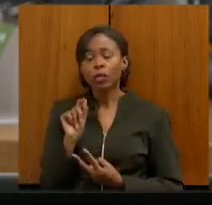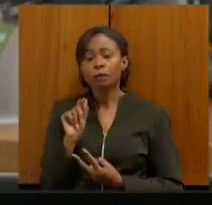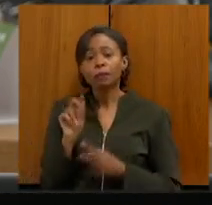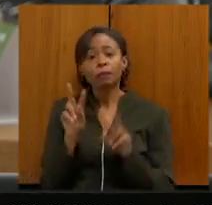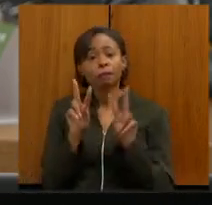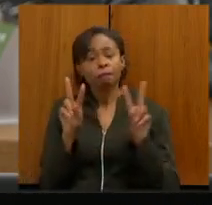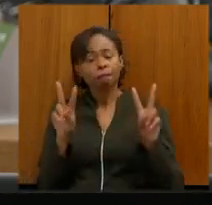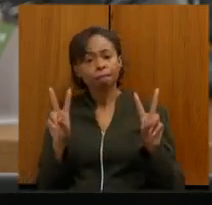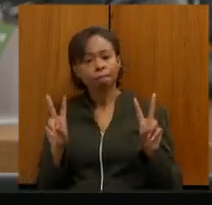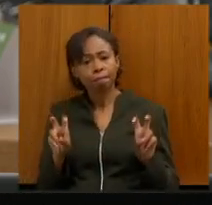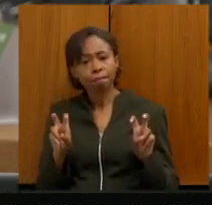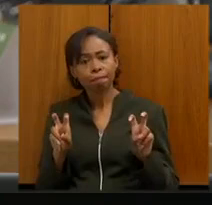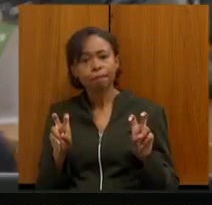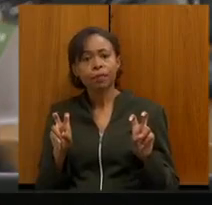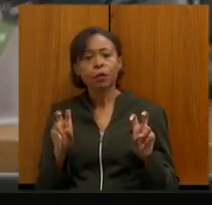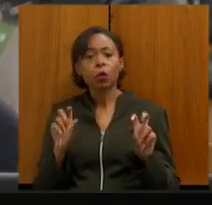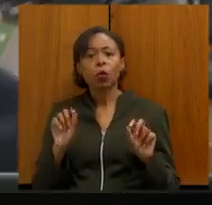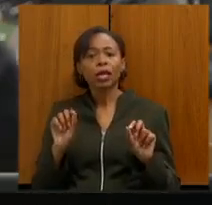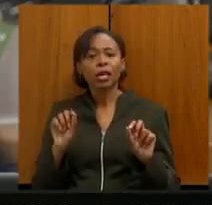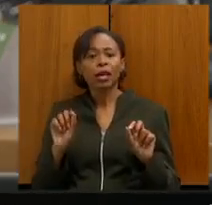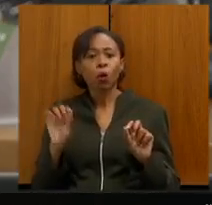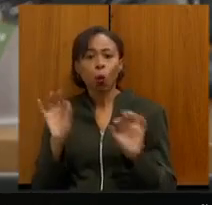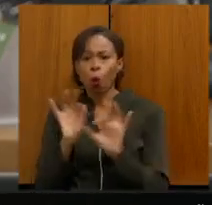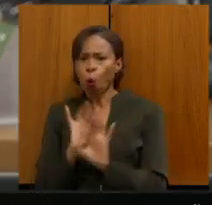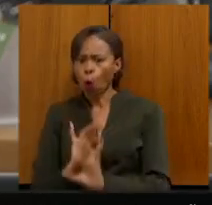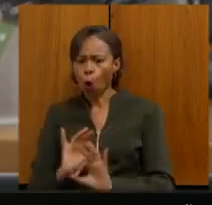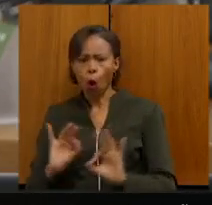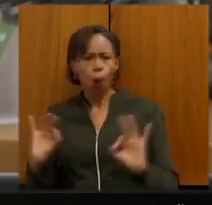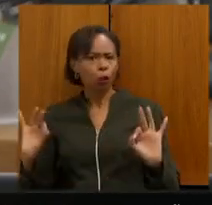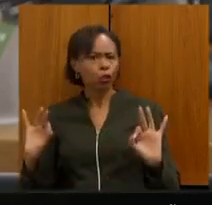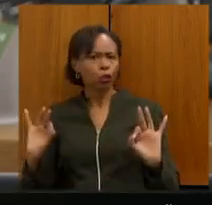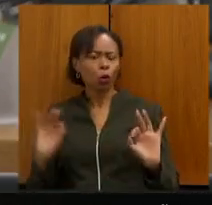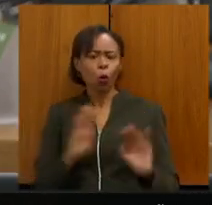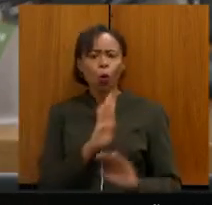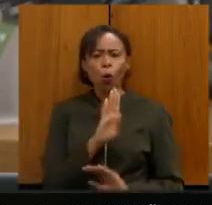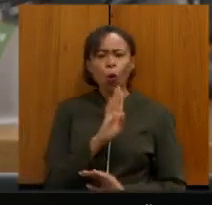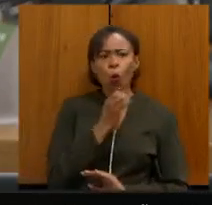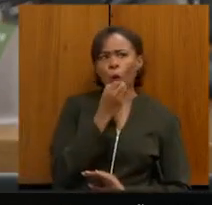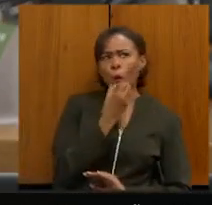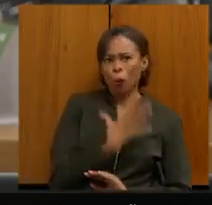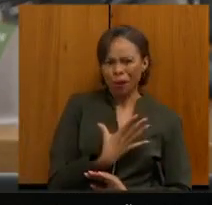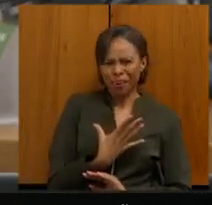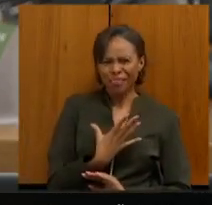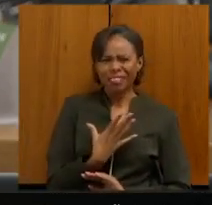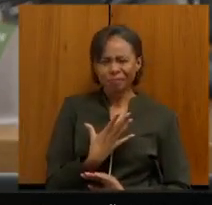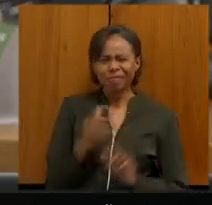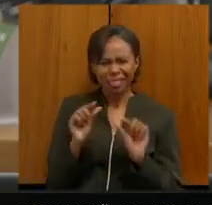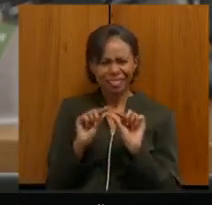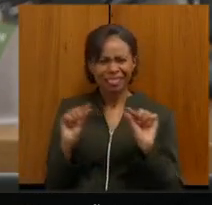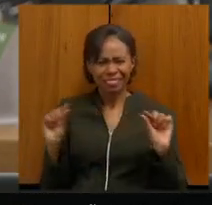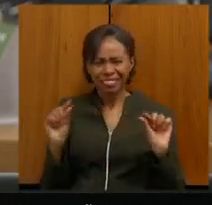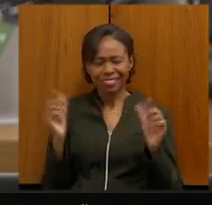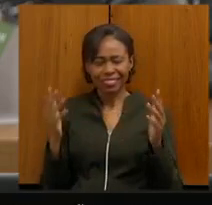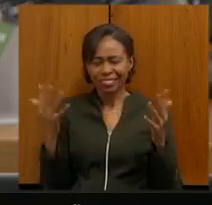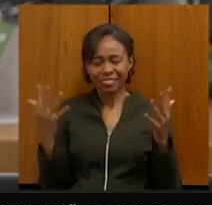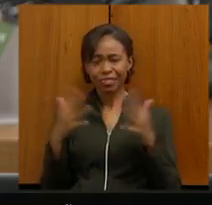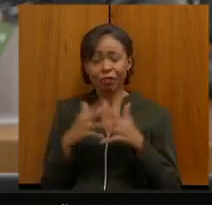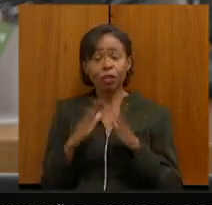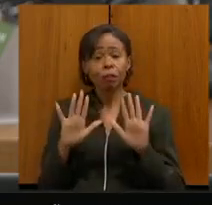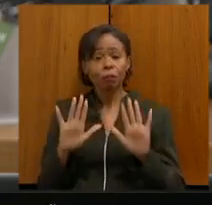o ótimo bom né se não Sou péssima para frasear essas coisas mas assim é